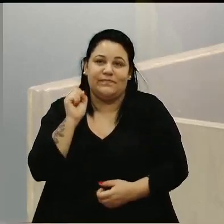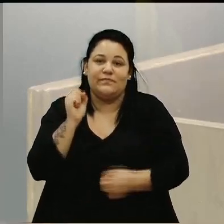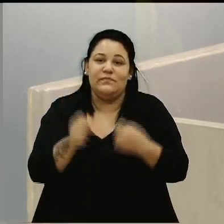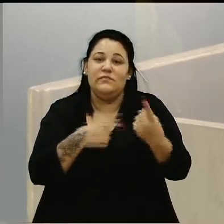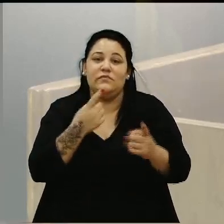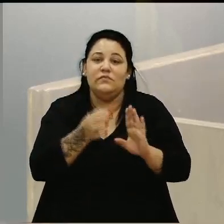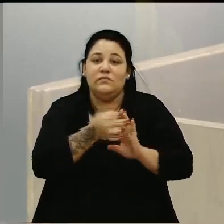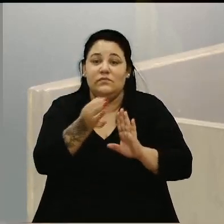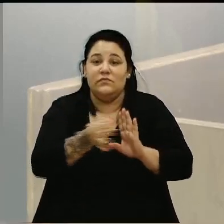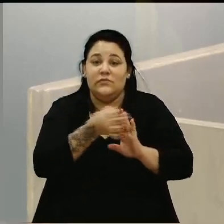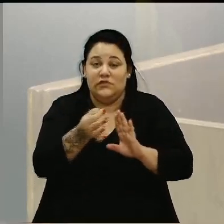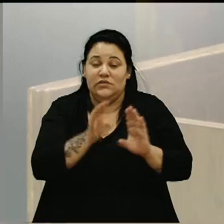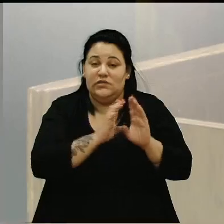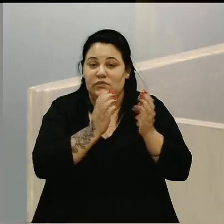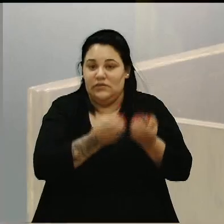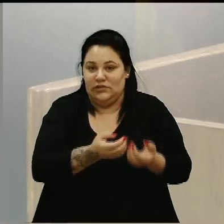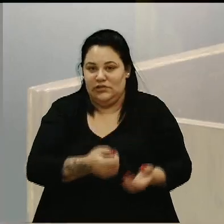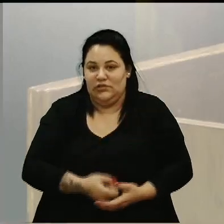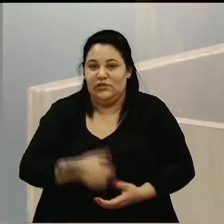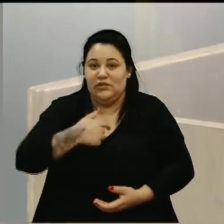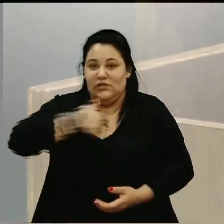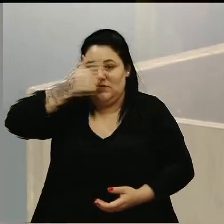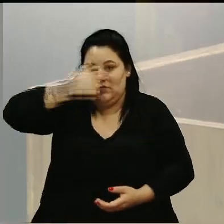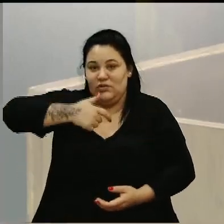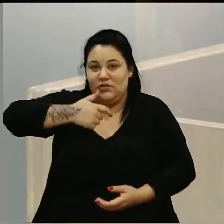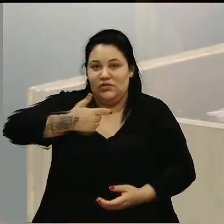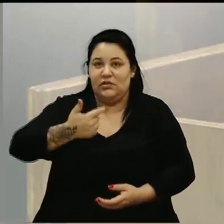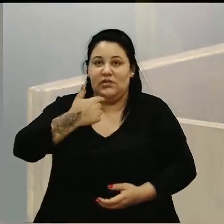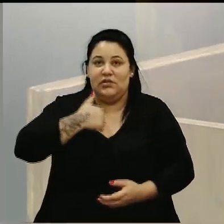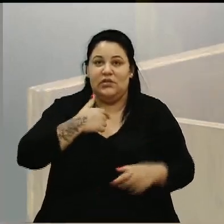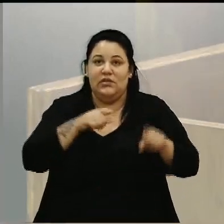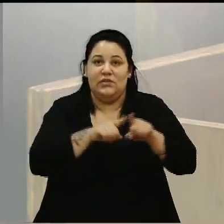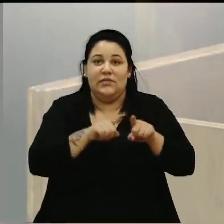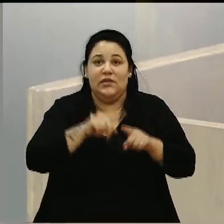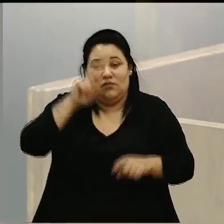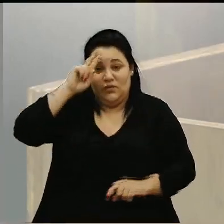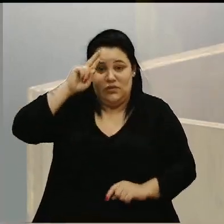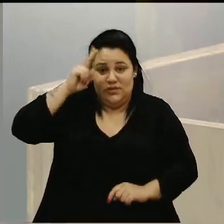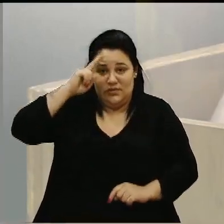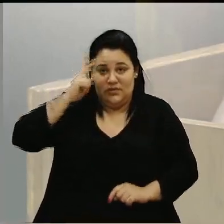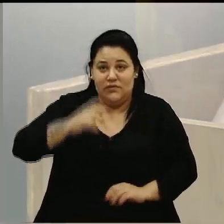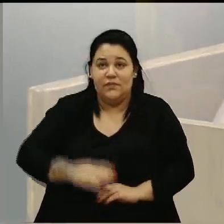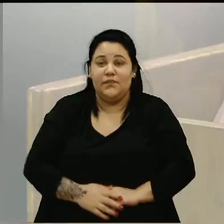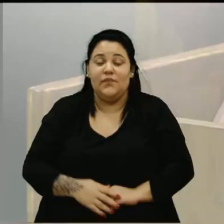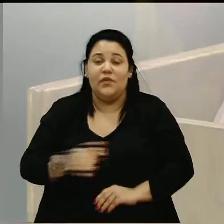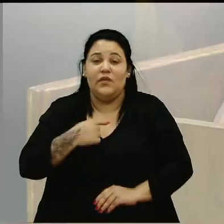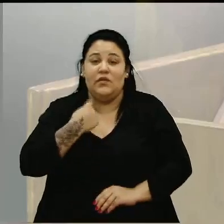das comunidades. Eu acho que tanto eu quanto o Velocino, quando nós